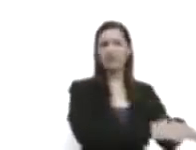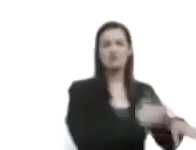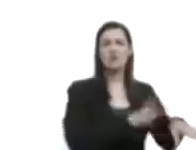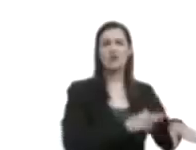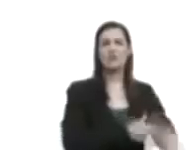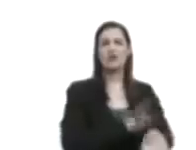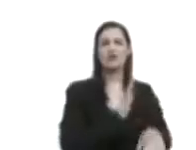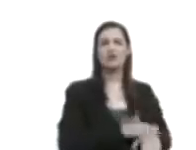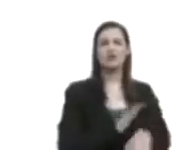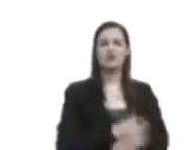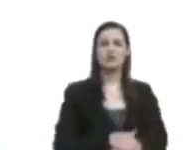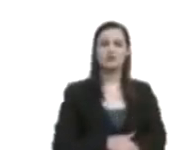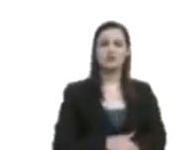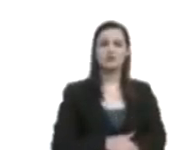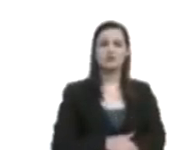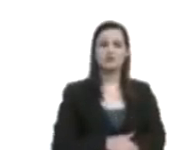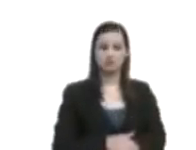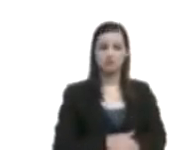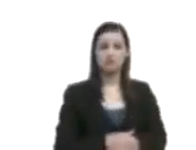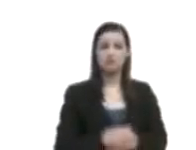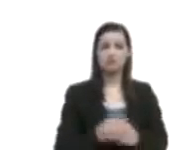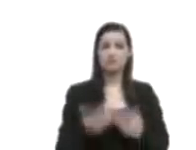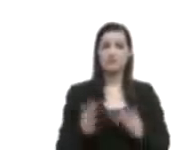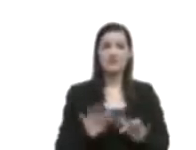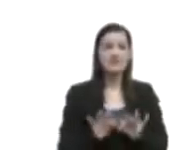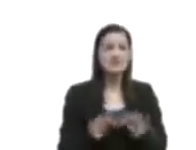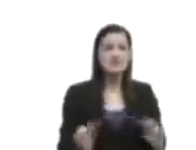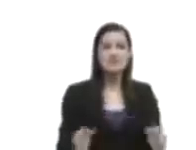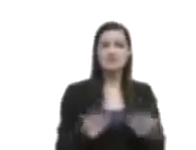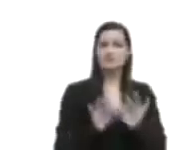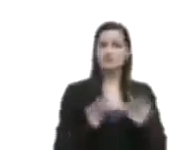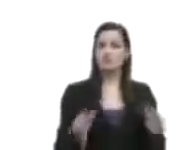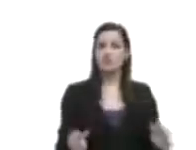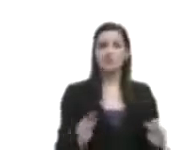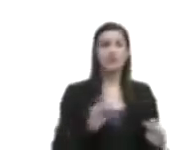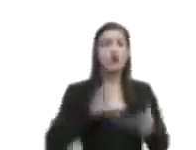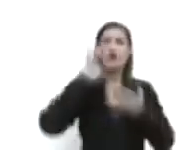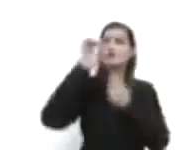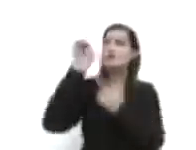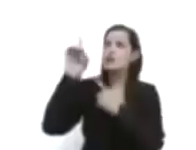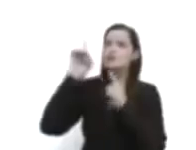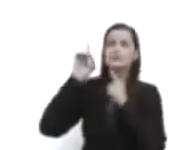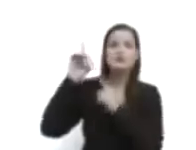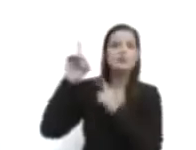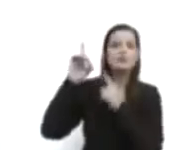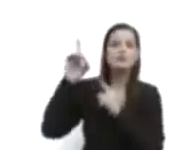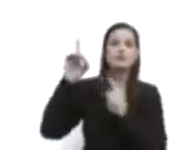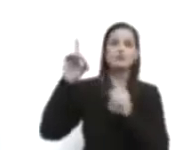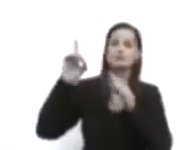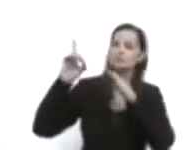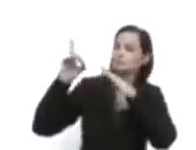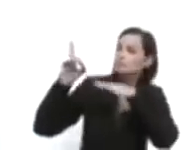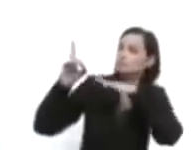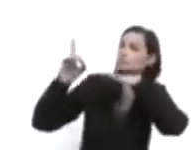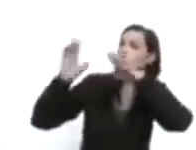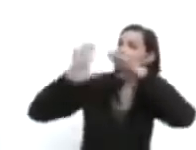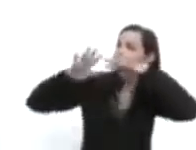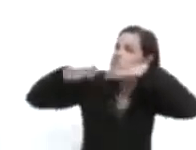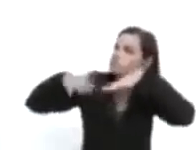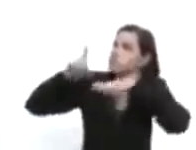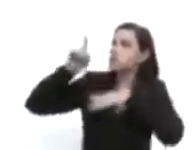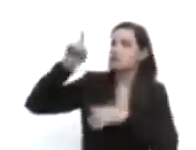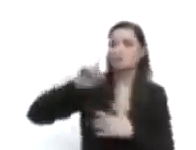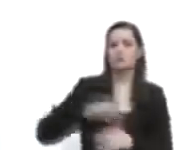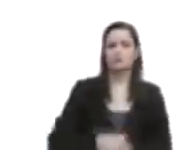singelo, ingênuo, humilde, só de Deus, como João Batista. Vou te dar um exemplo do puro.